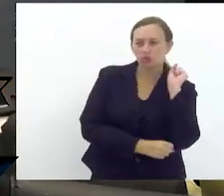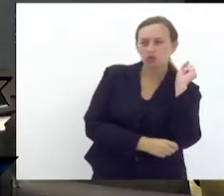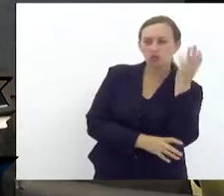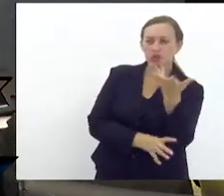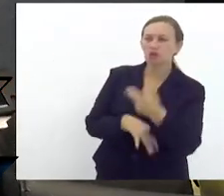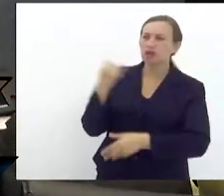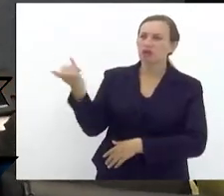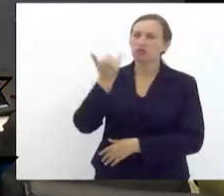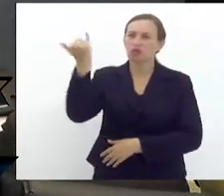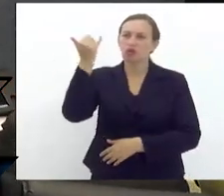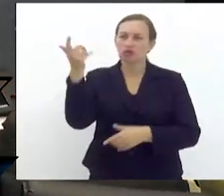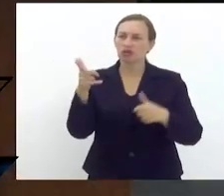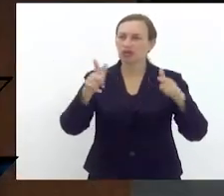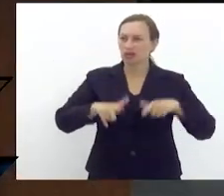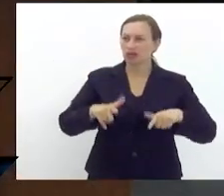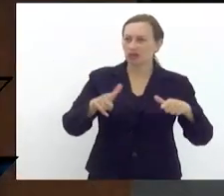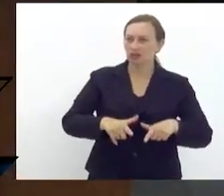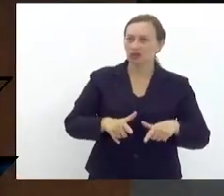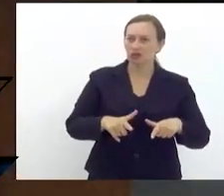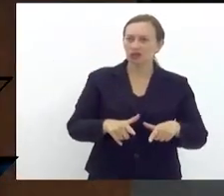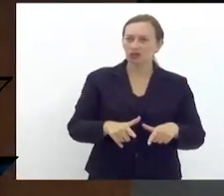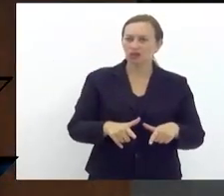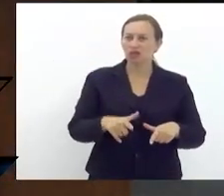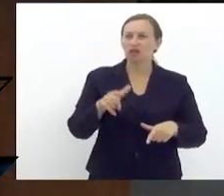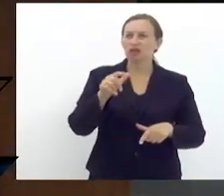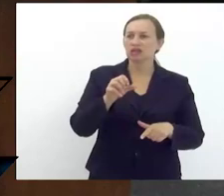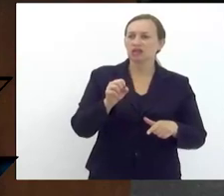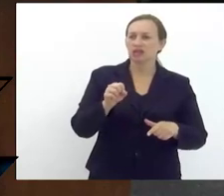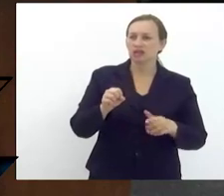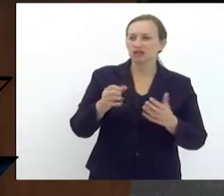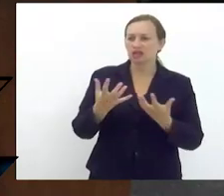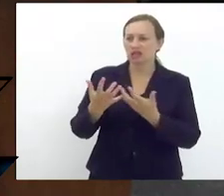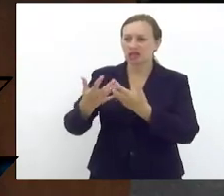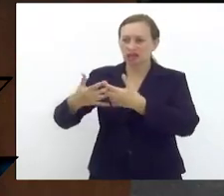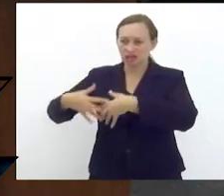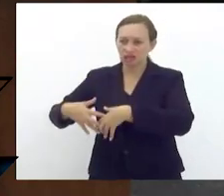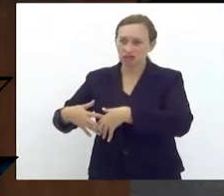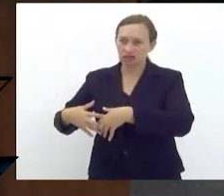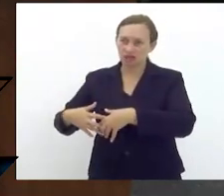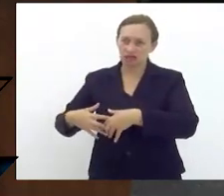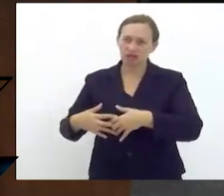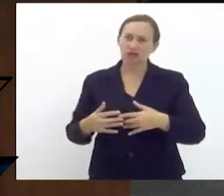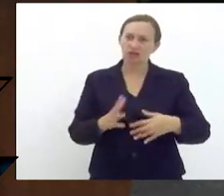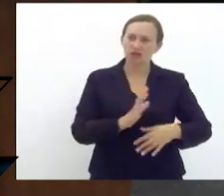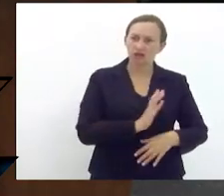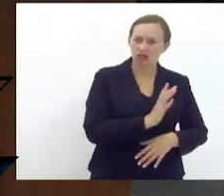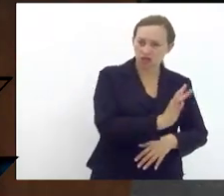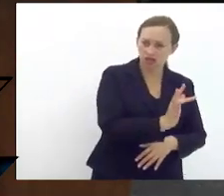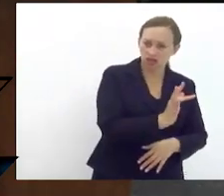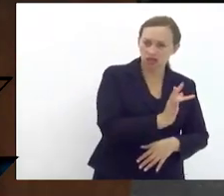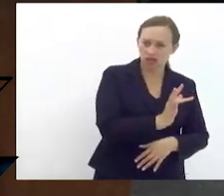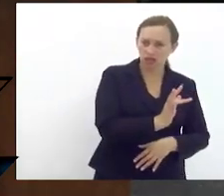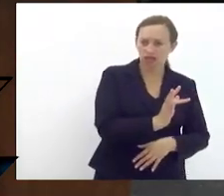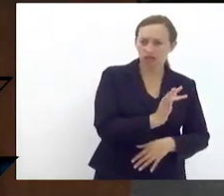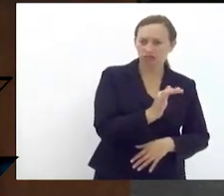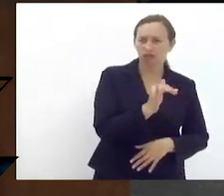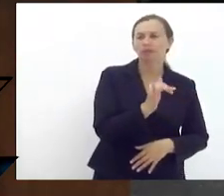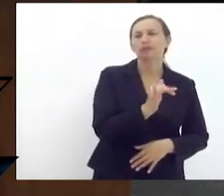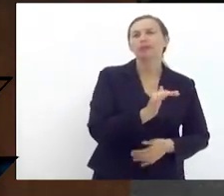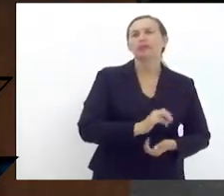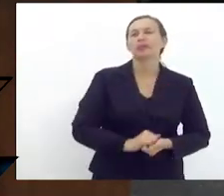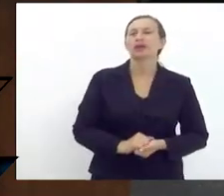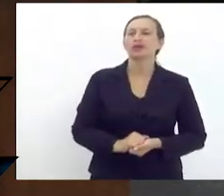localizada ali entre a região serrana e a baixada fluminense para iniciativa privada